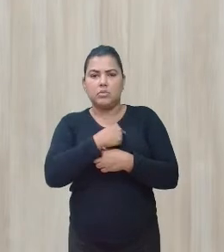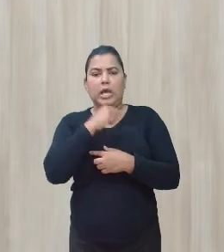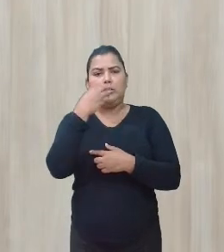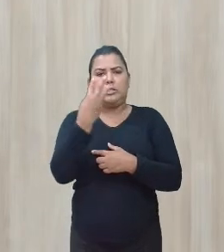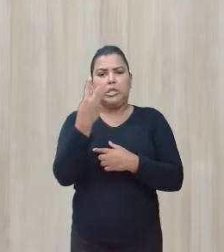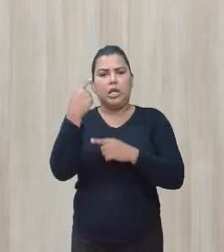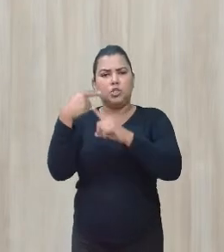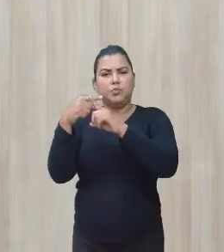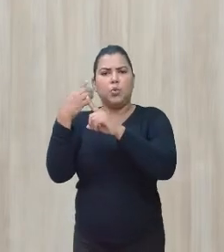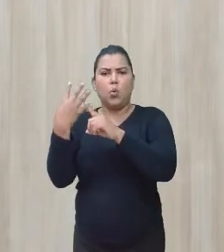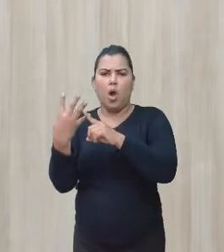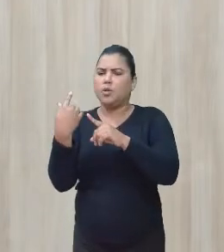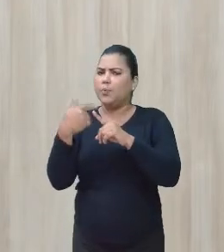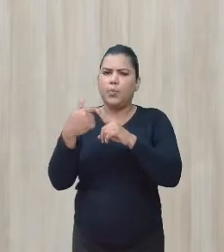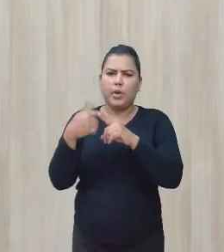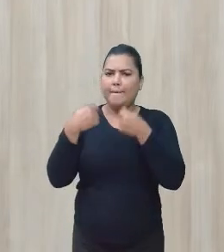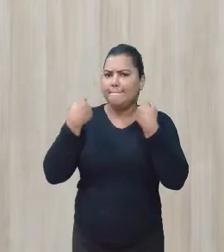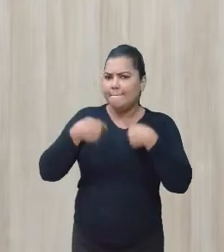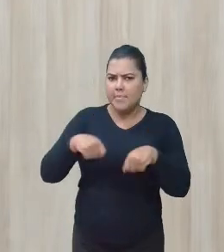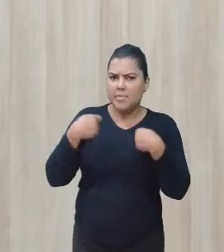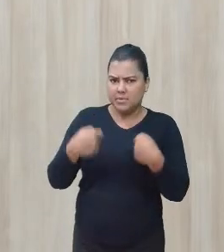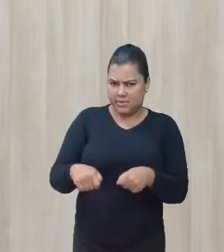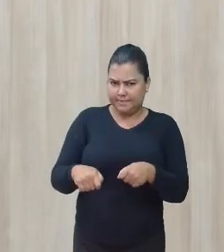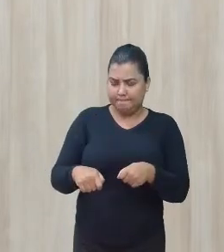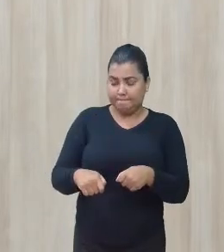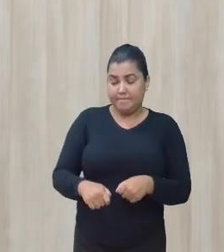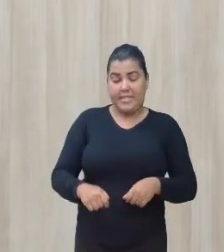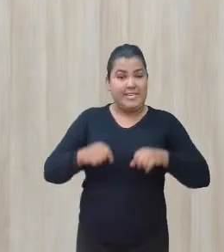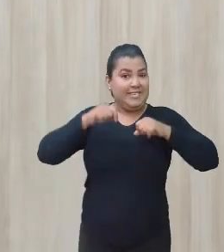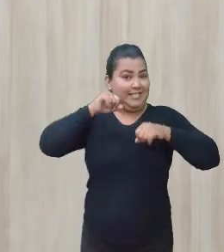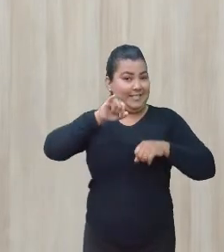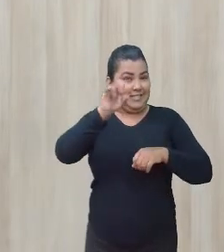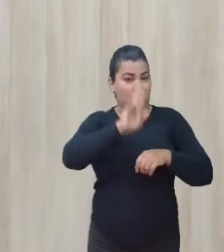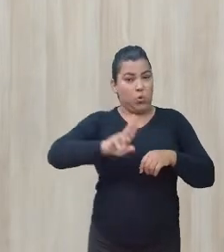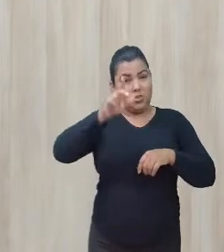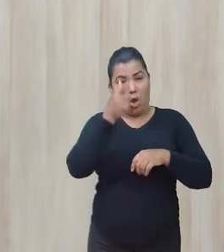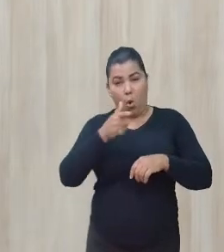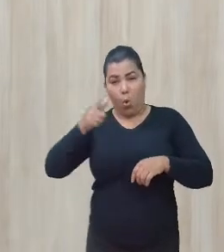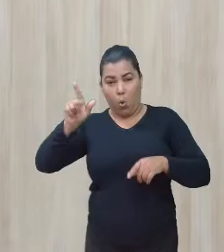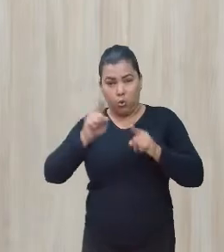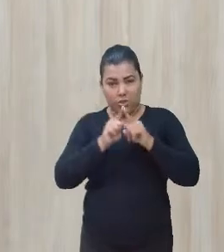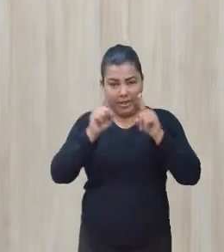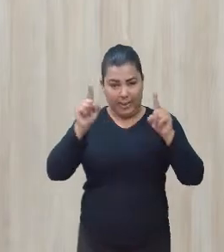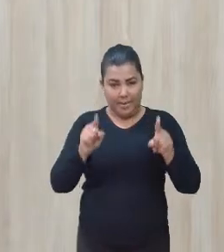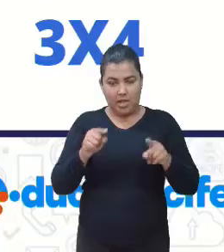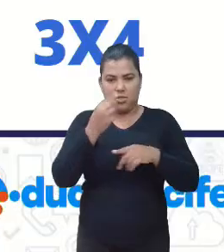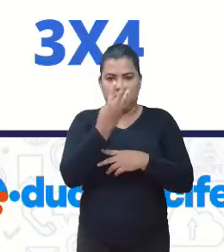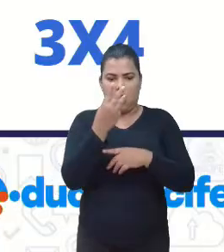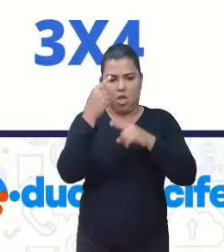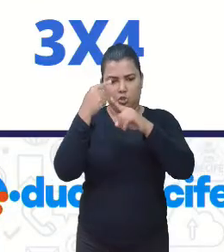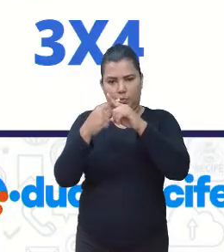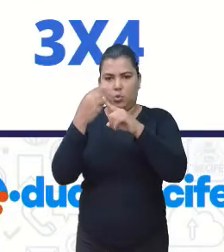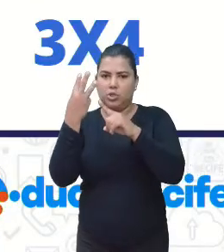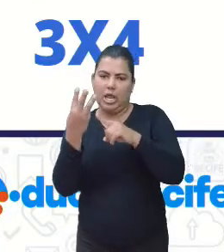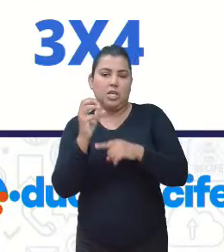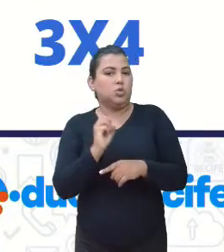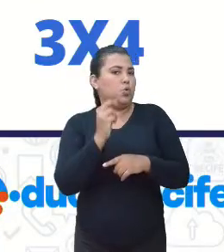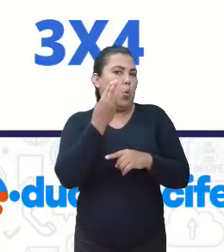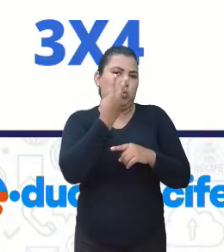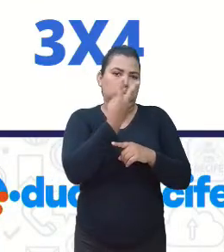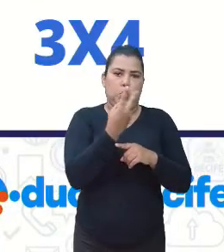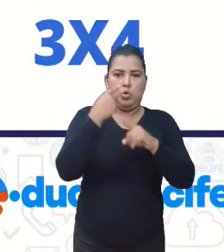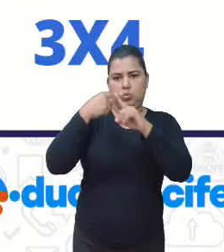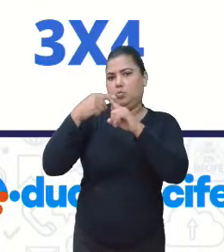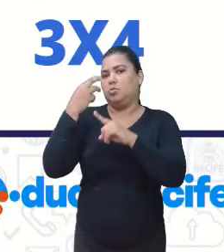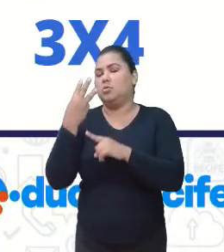4x4, será que ela vai ser parecida com a minha imagem? No caso aqui, vamos analisar as três situações.